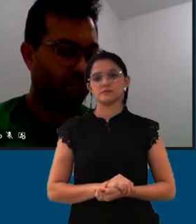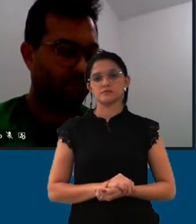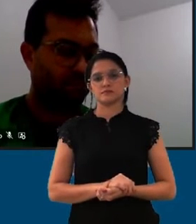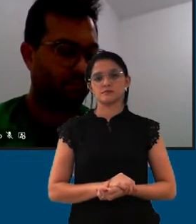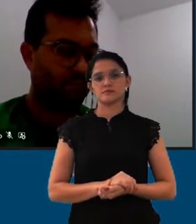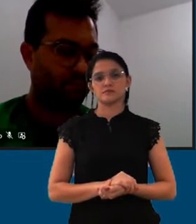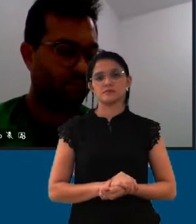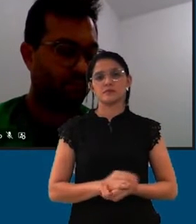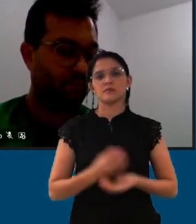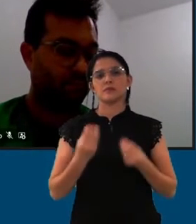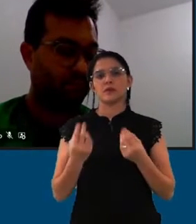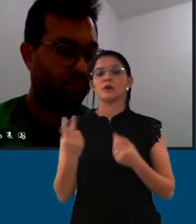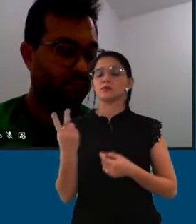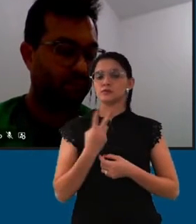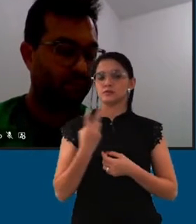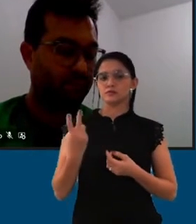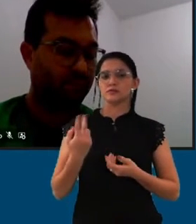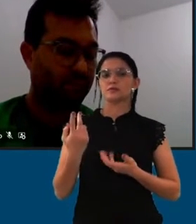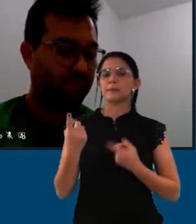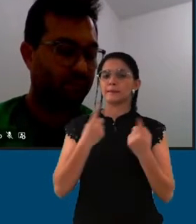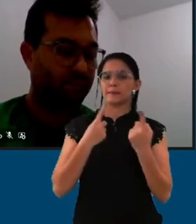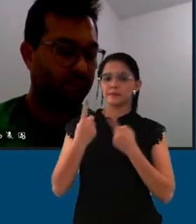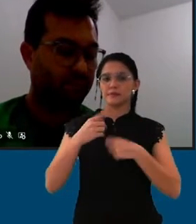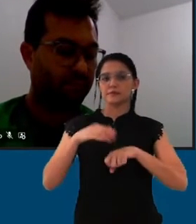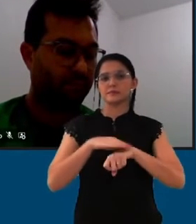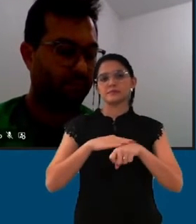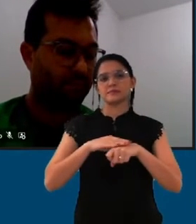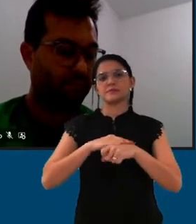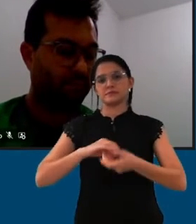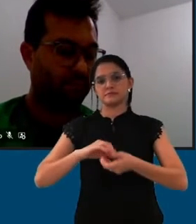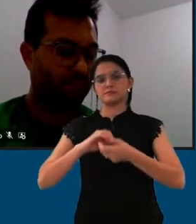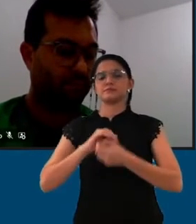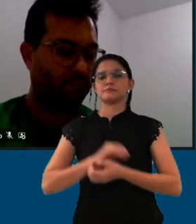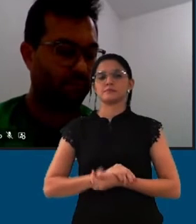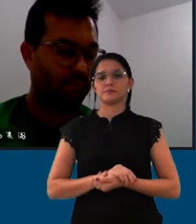das tratativas de autocomposição, hoje iniciadas.